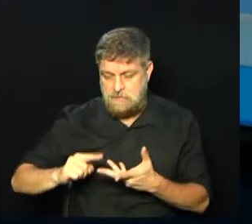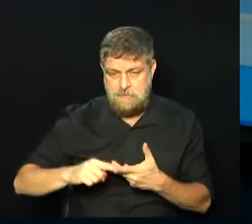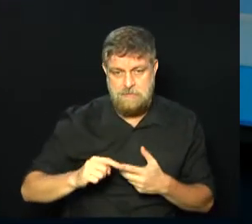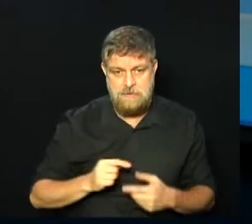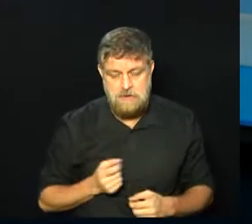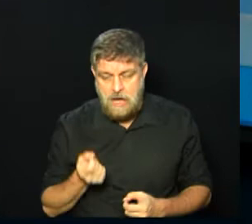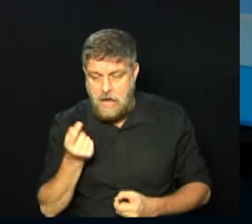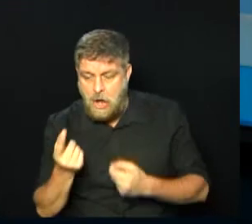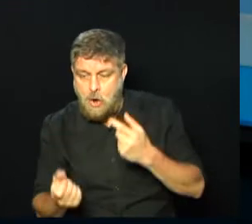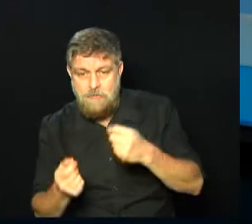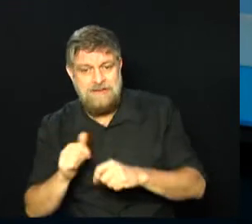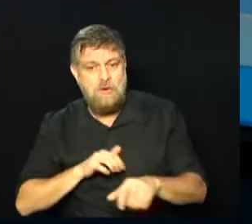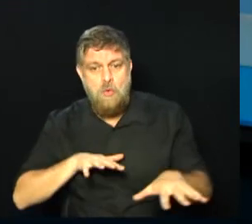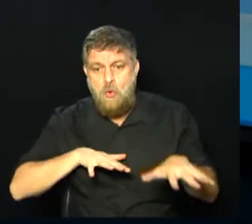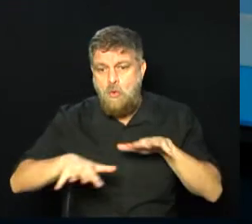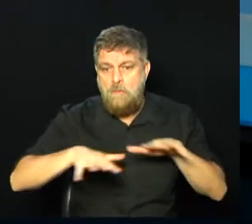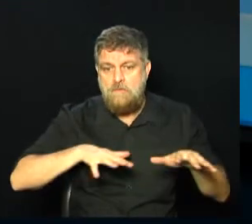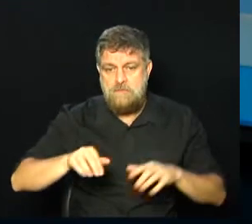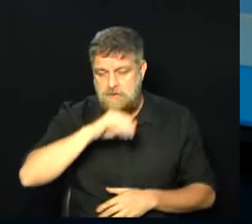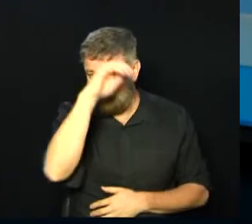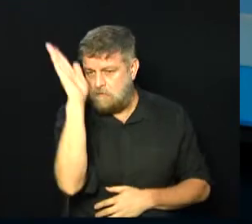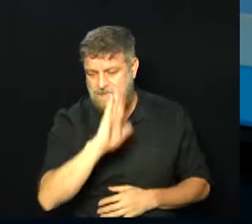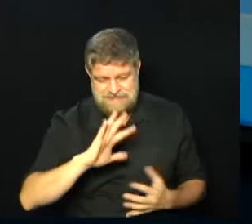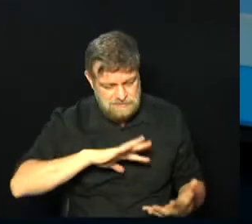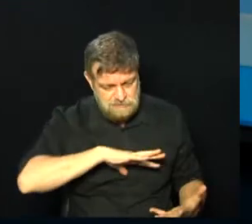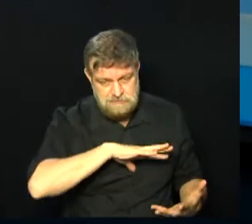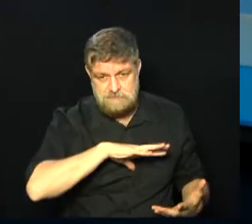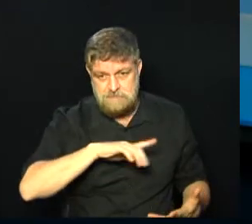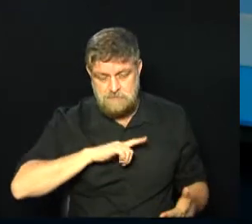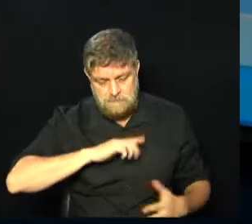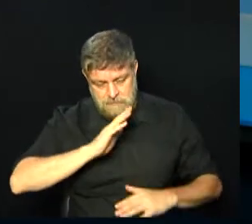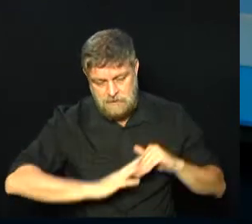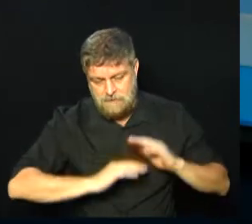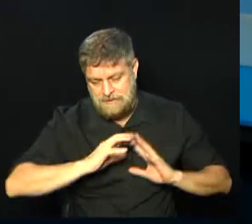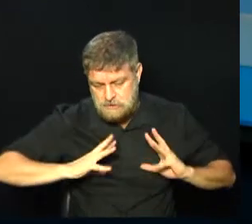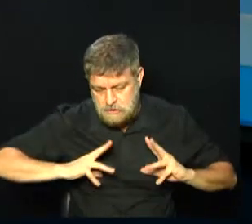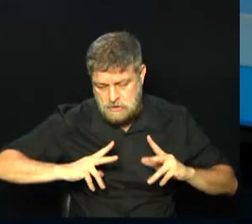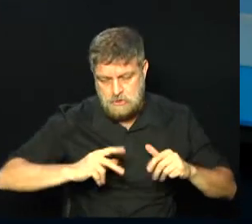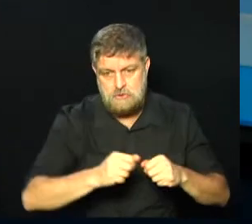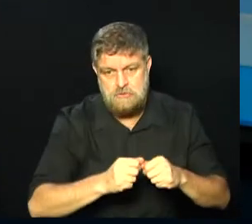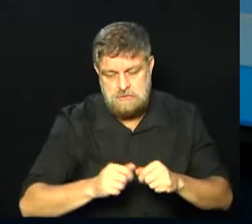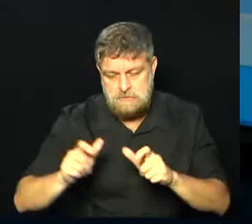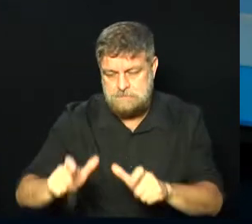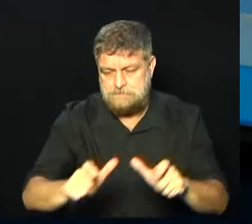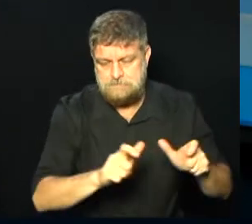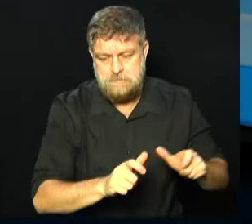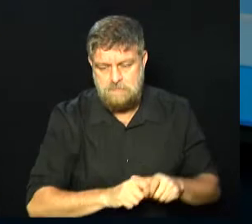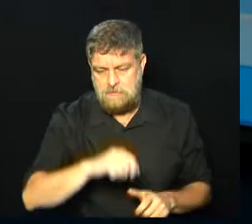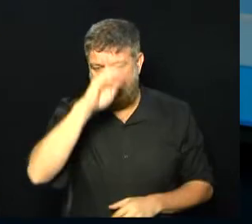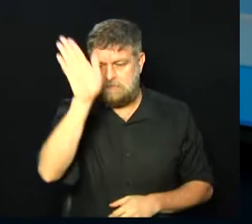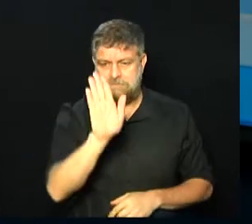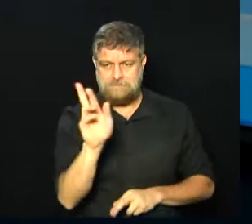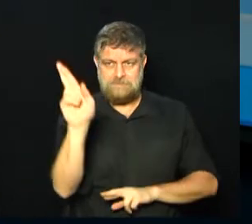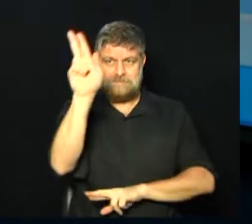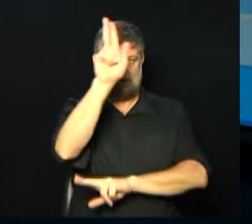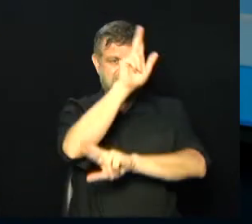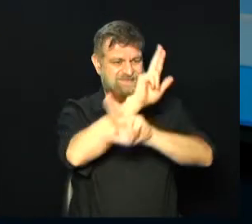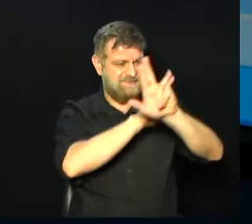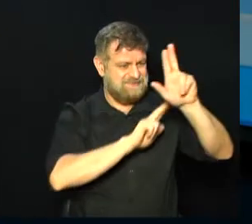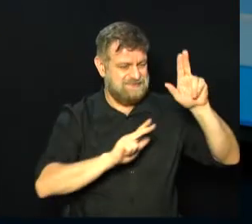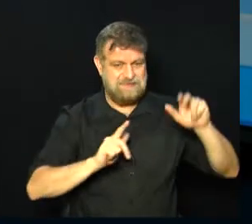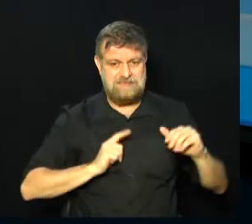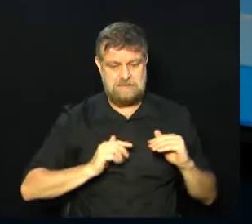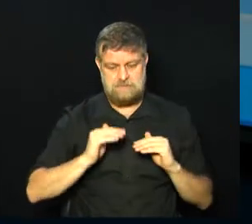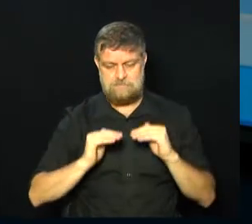e não um movimento que envolvesse ações em todos os cantos desse país com realidades tão